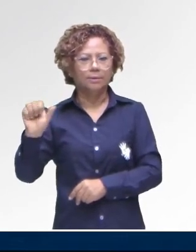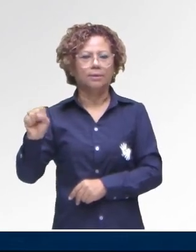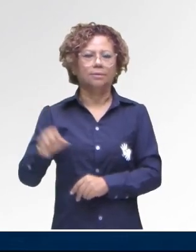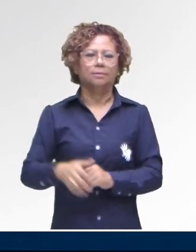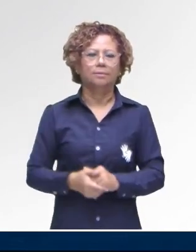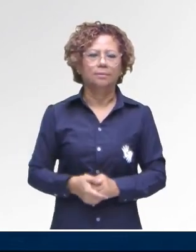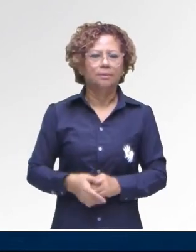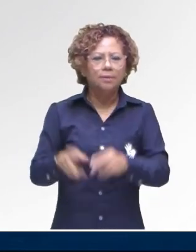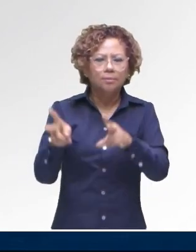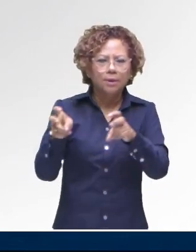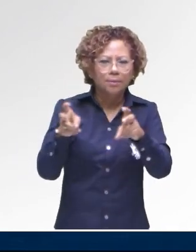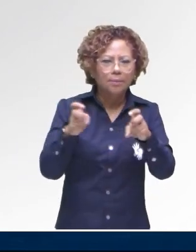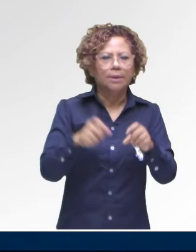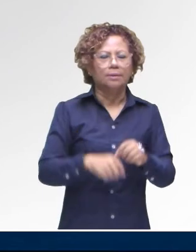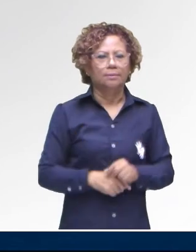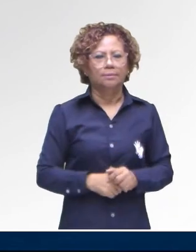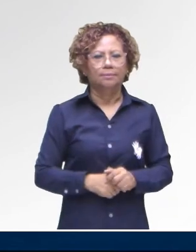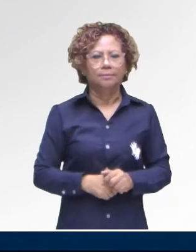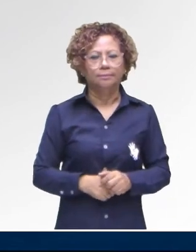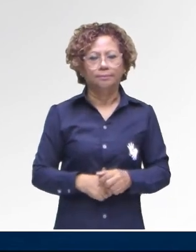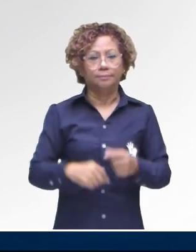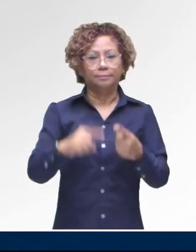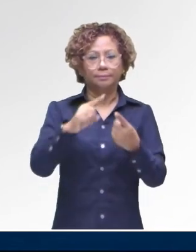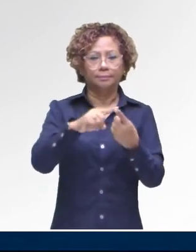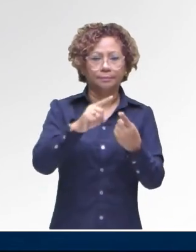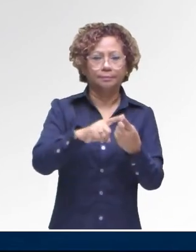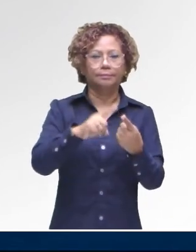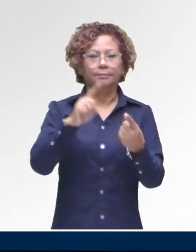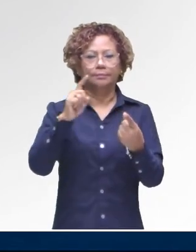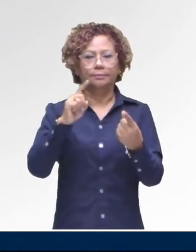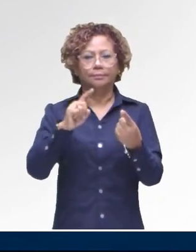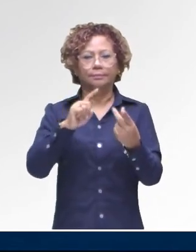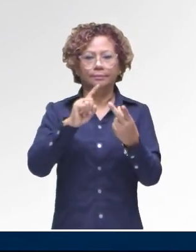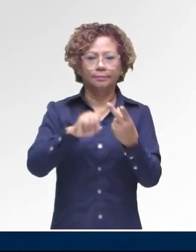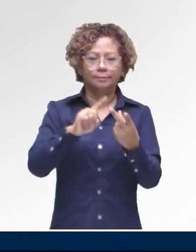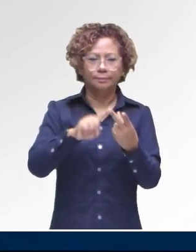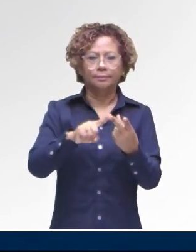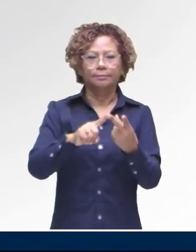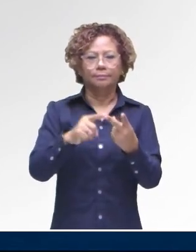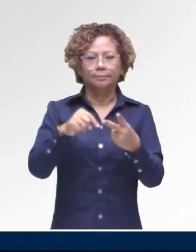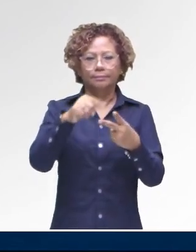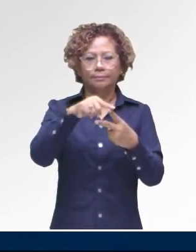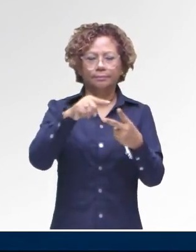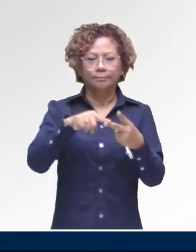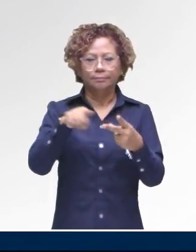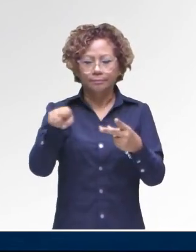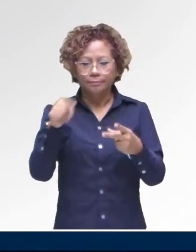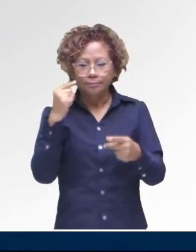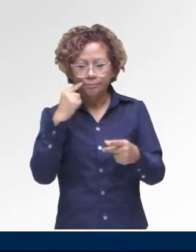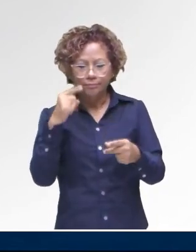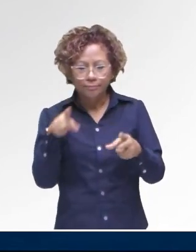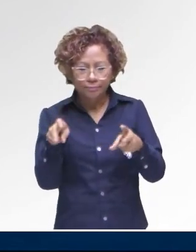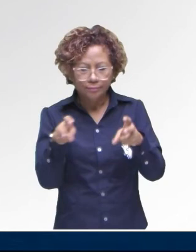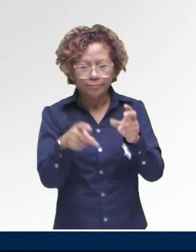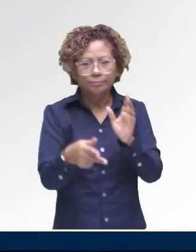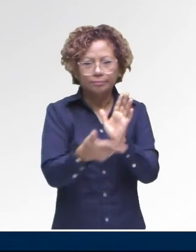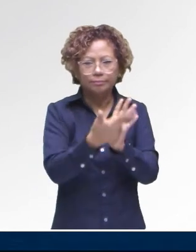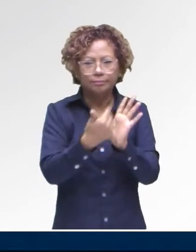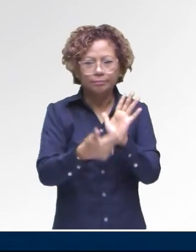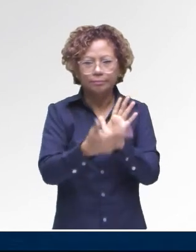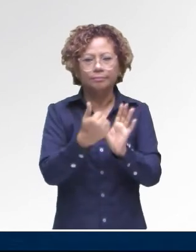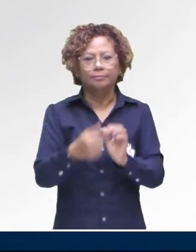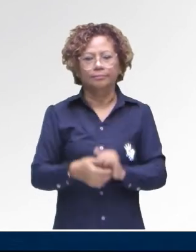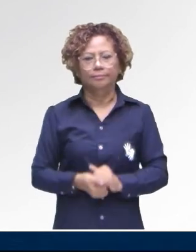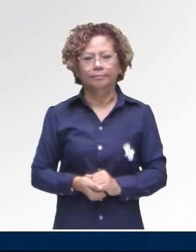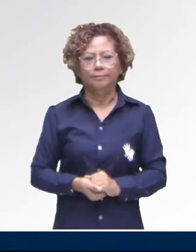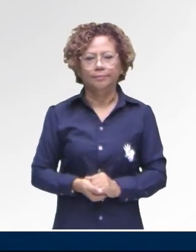Vamos colocar também aqui, ó. Um pontinho aqui. E um pontinho aqui. Vamos